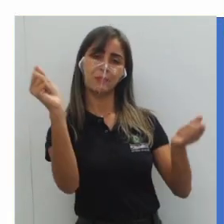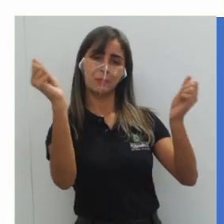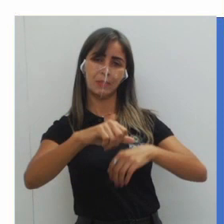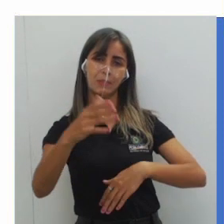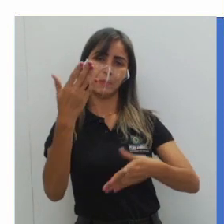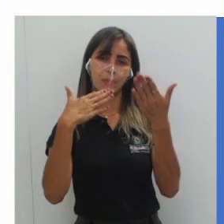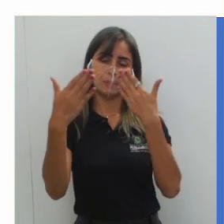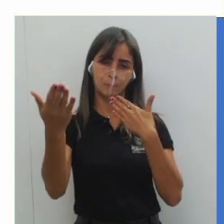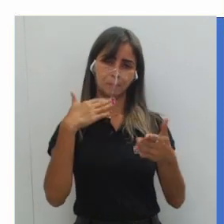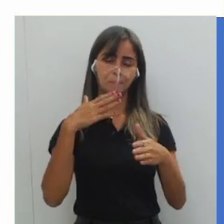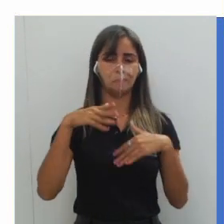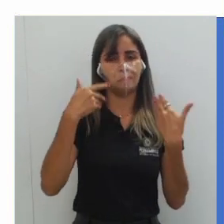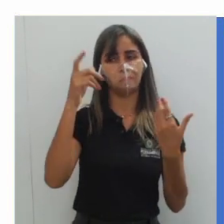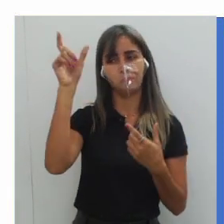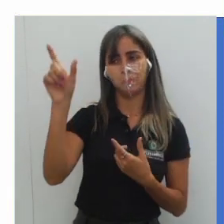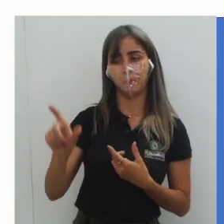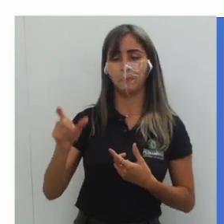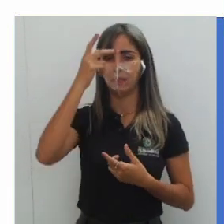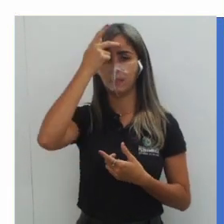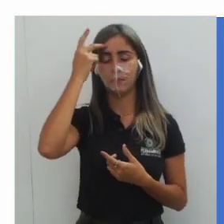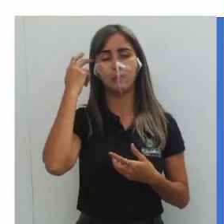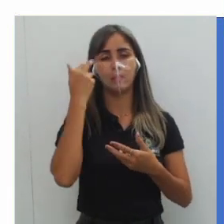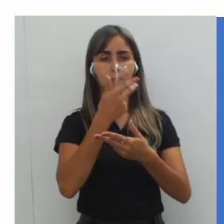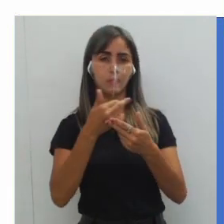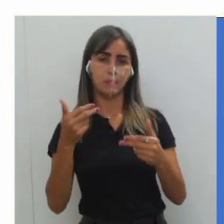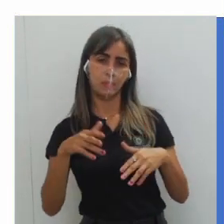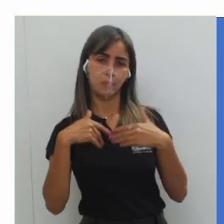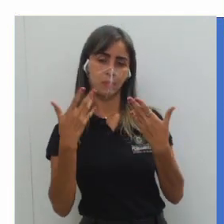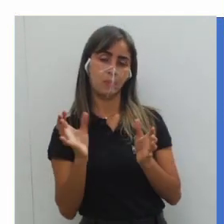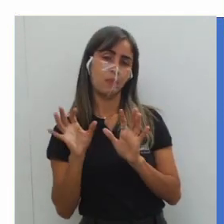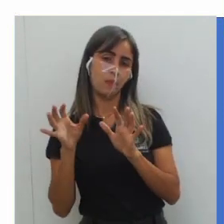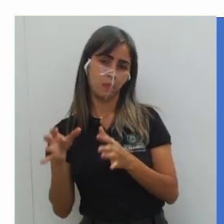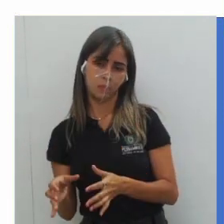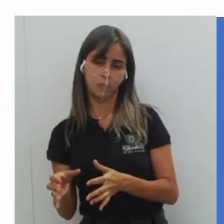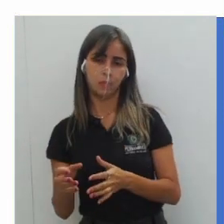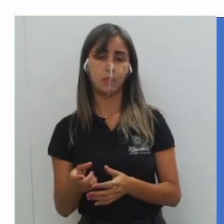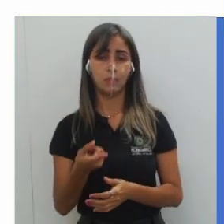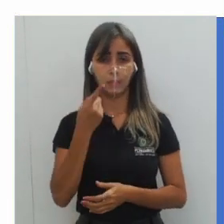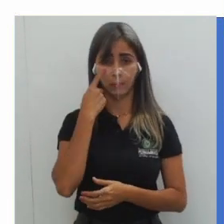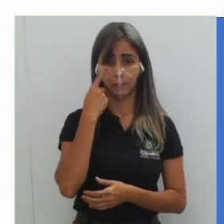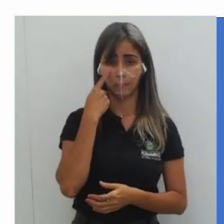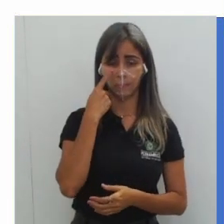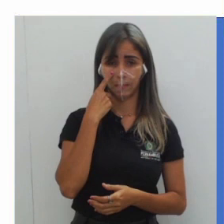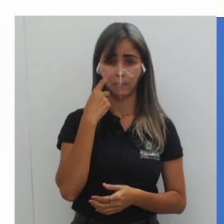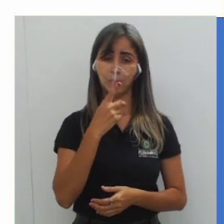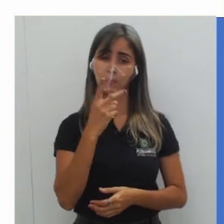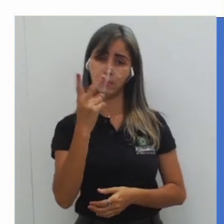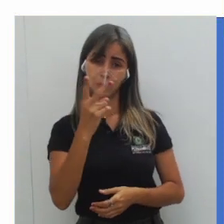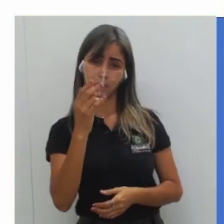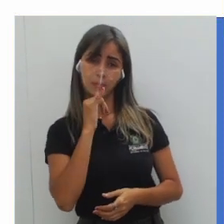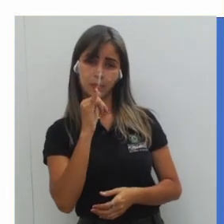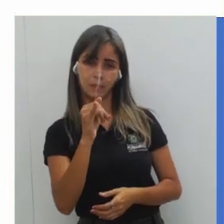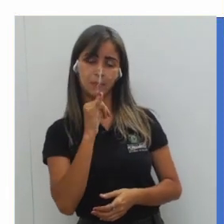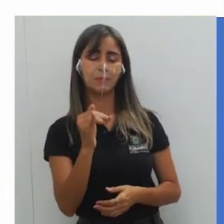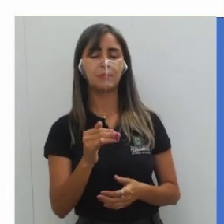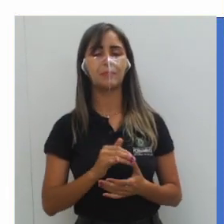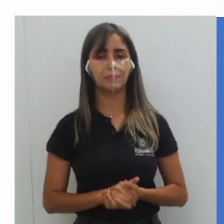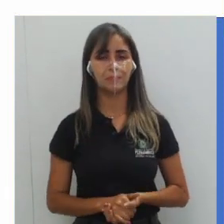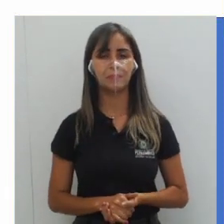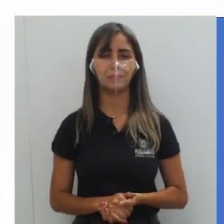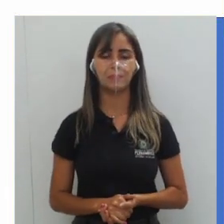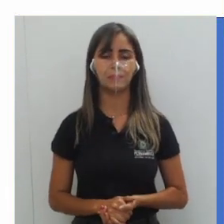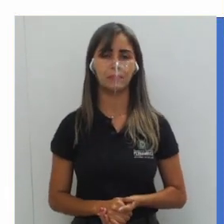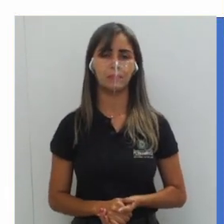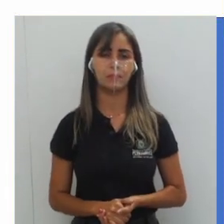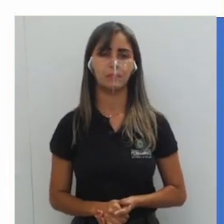pode comparar alguém, alguma coisa com determinado grupo, como a gente viu nos exemplos